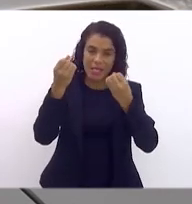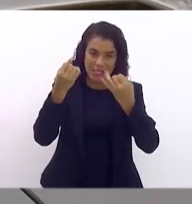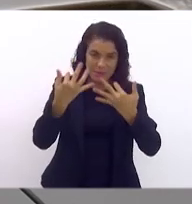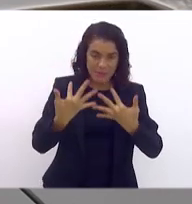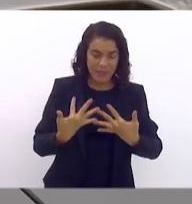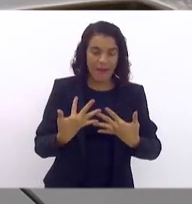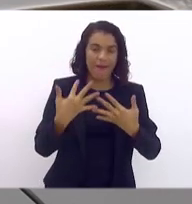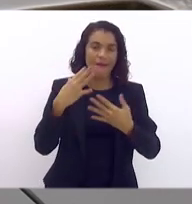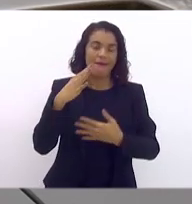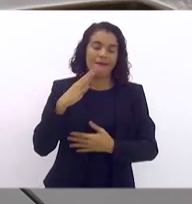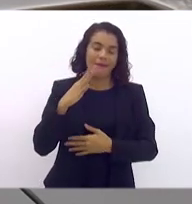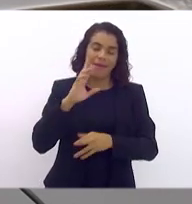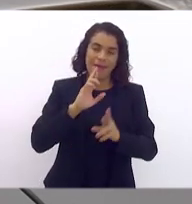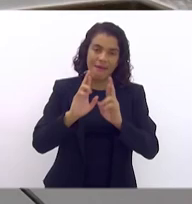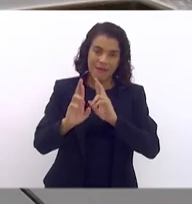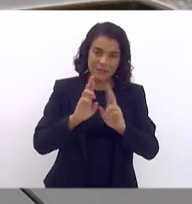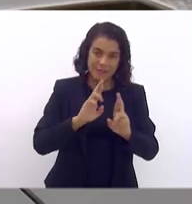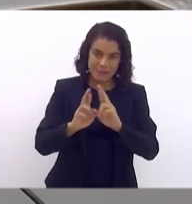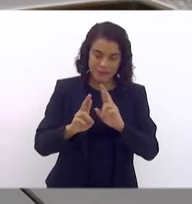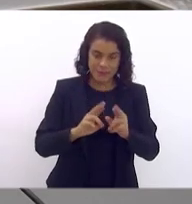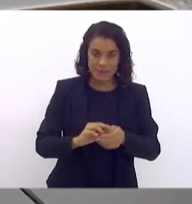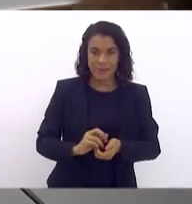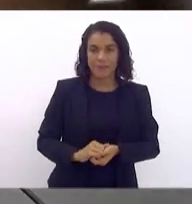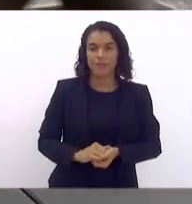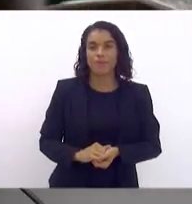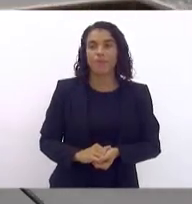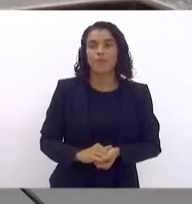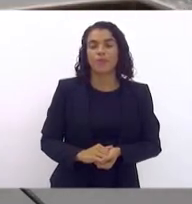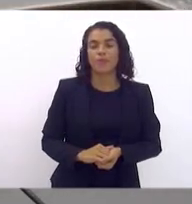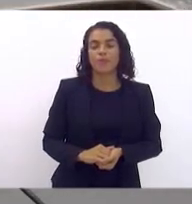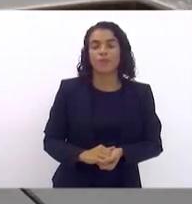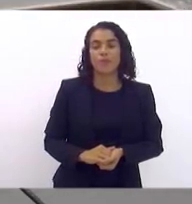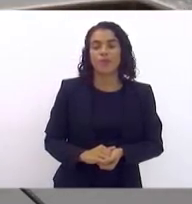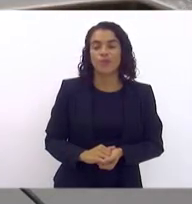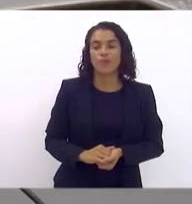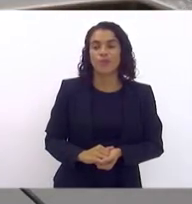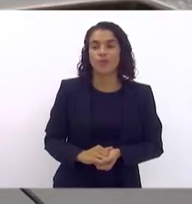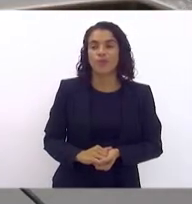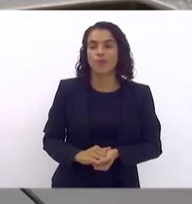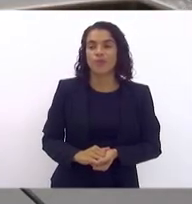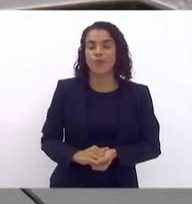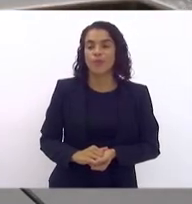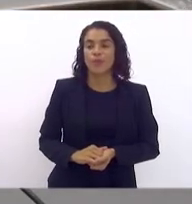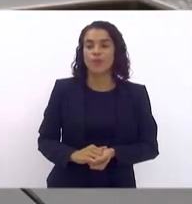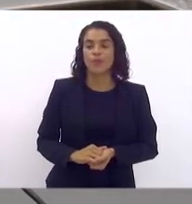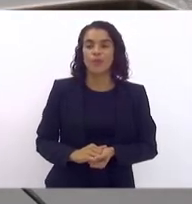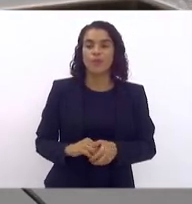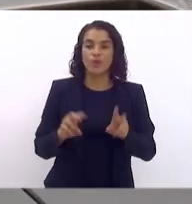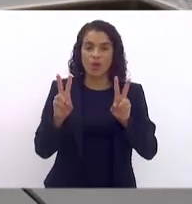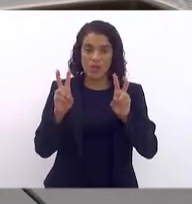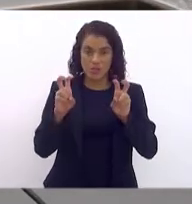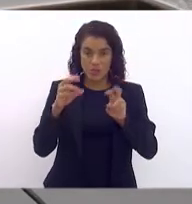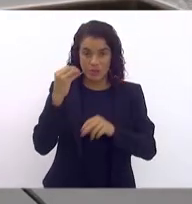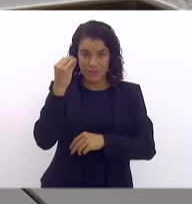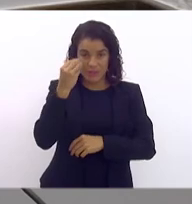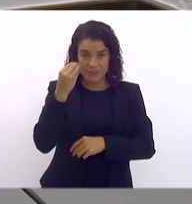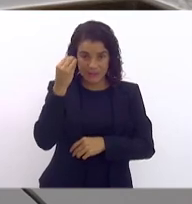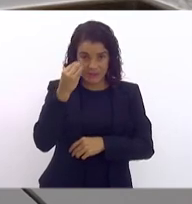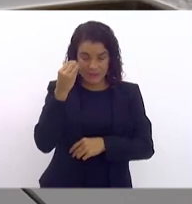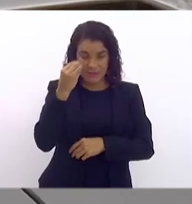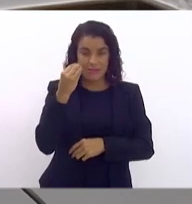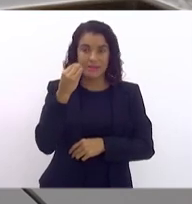feita pelos membros dessa comissão parlamentar que é tão importante bom em relação à experiência quanto à